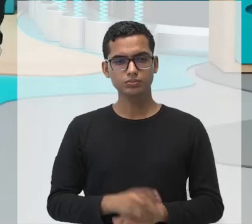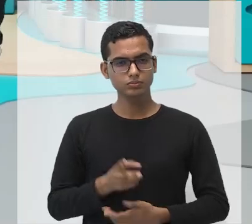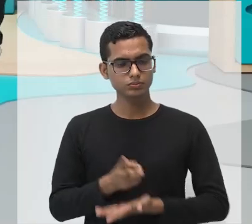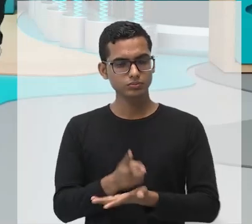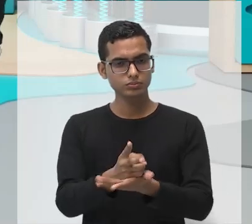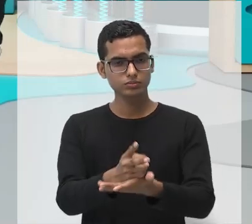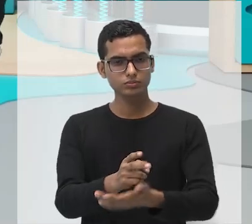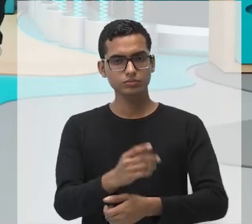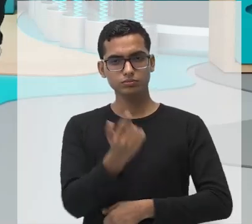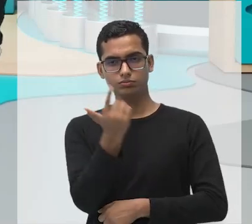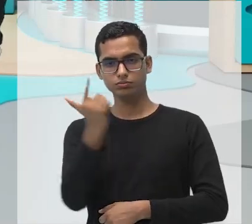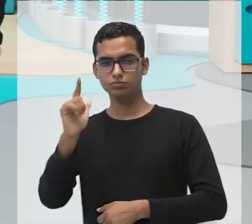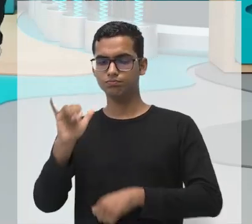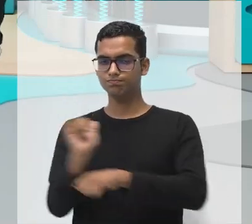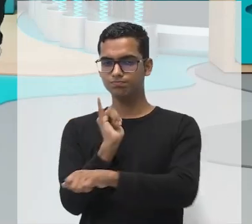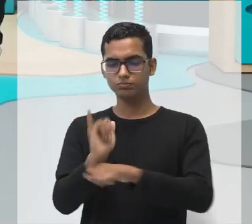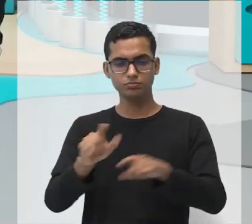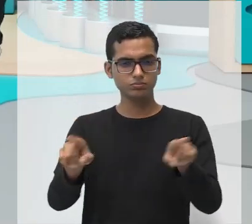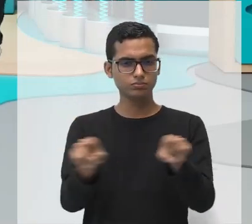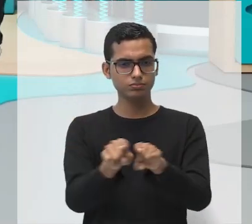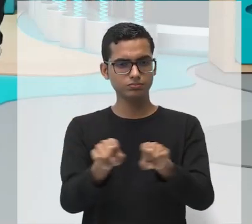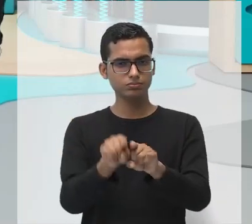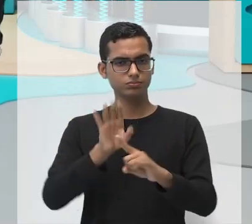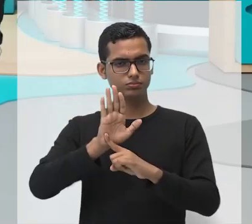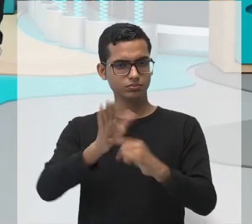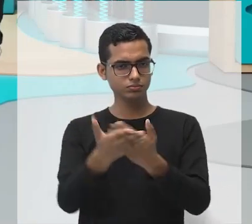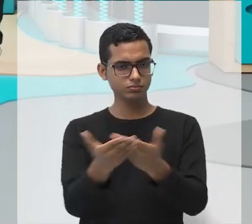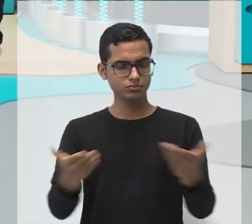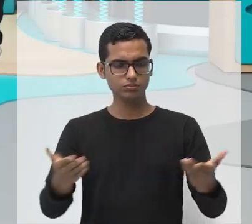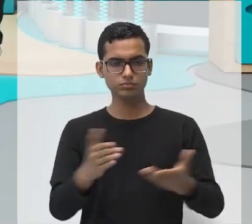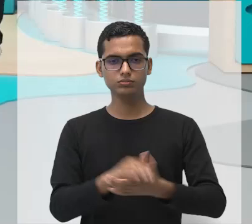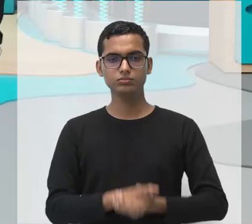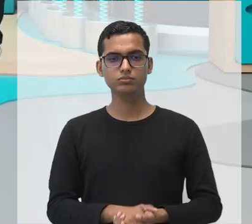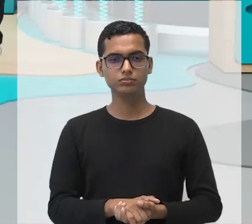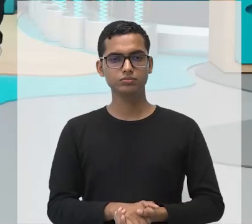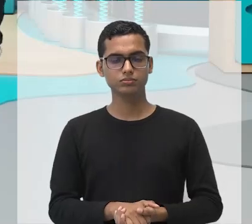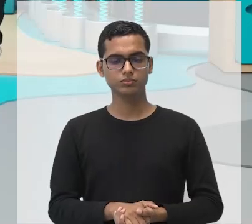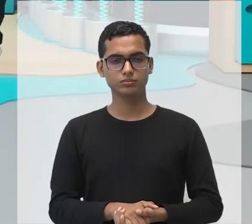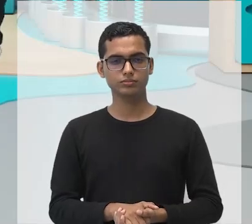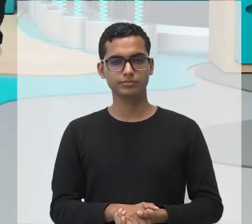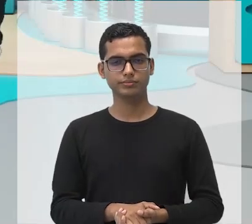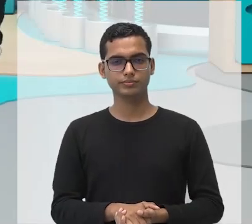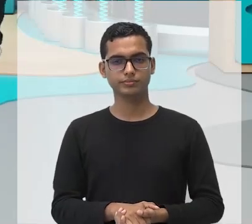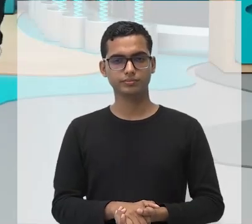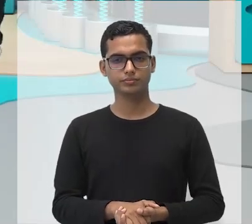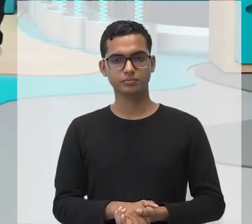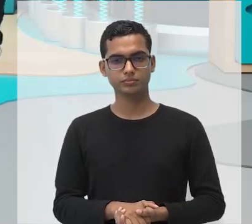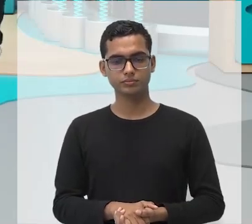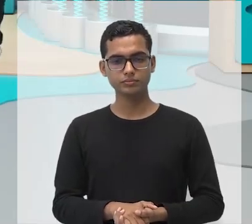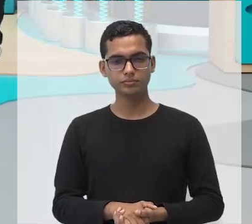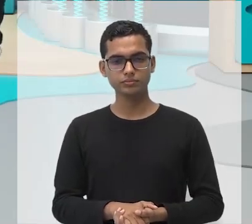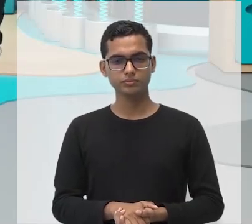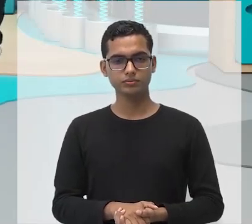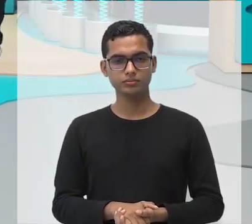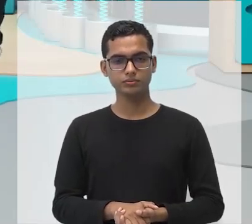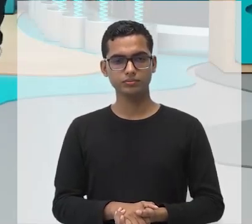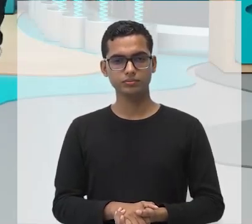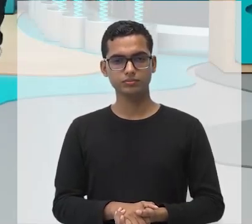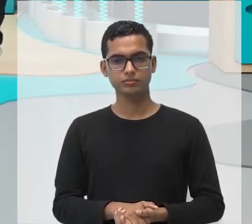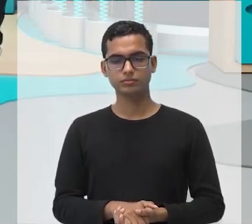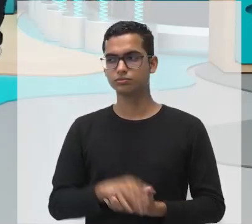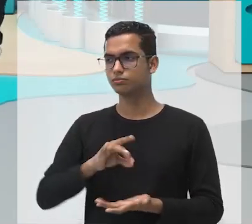Prosseguindo, uma outra manobra que eu quero apresentar para vocês é o pop shove it. Isso mesmo, pop shove